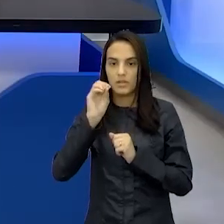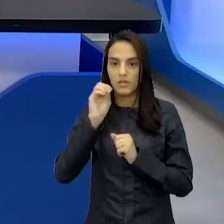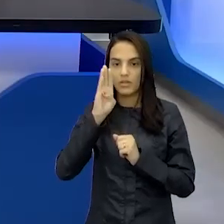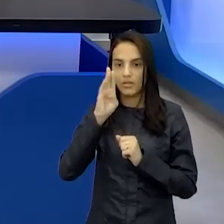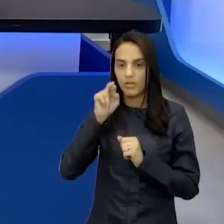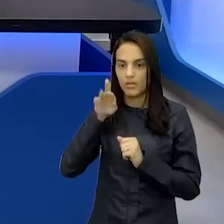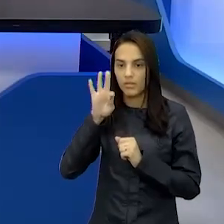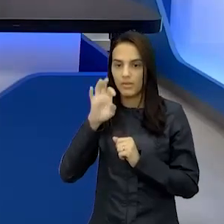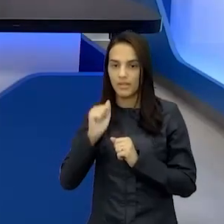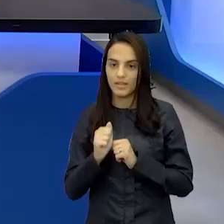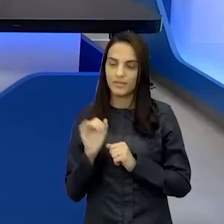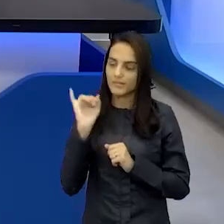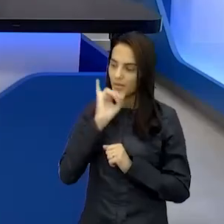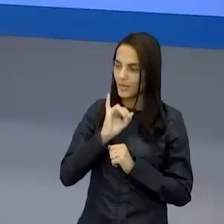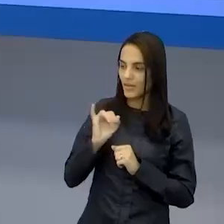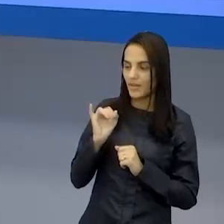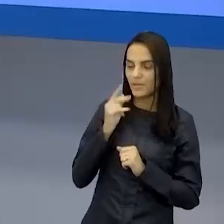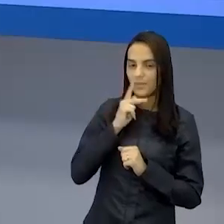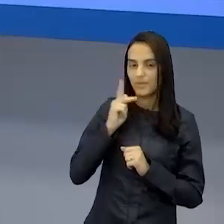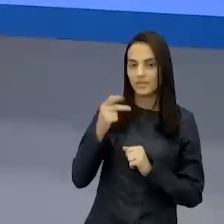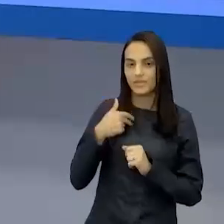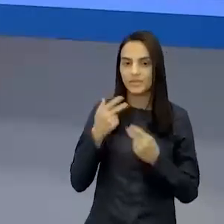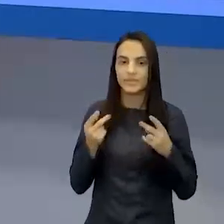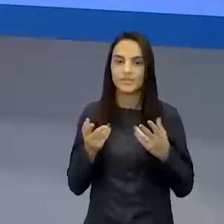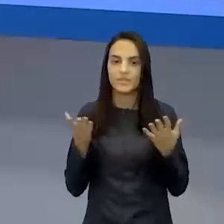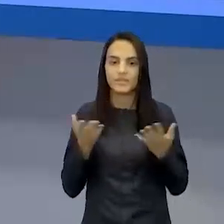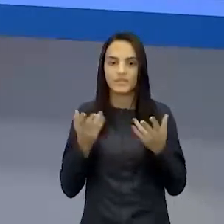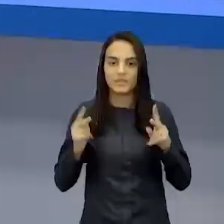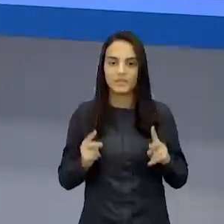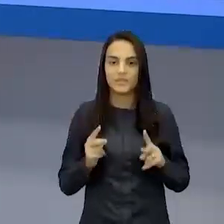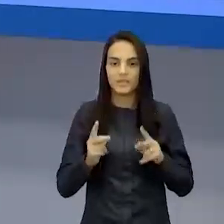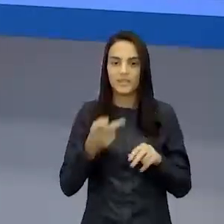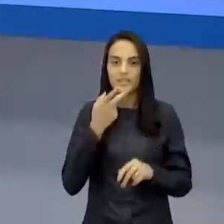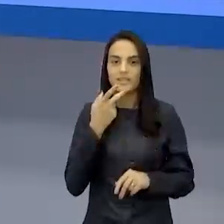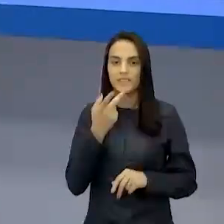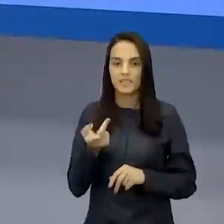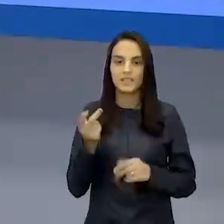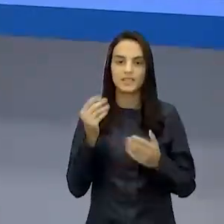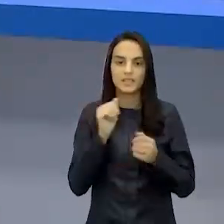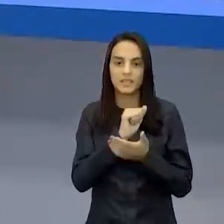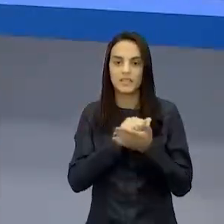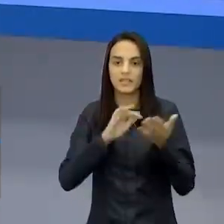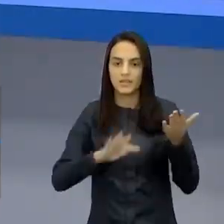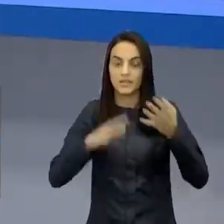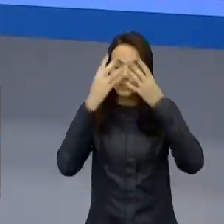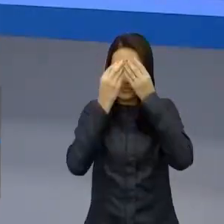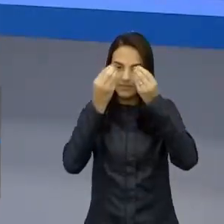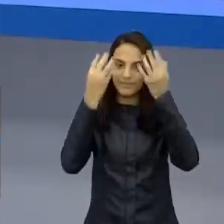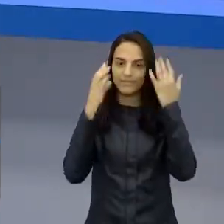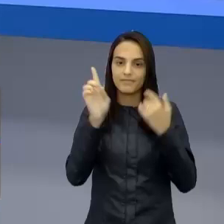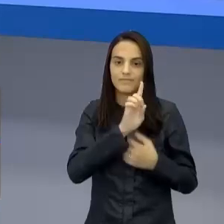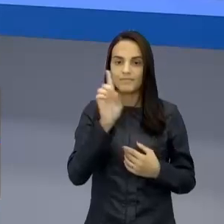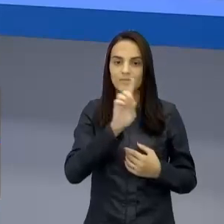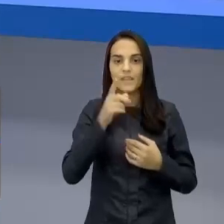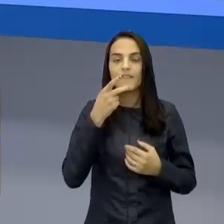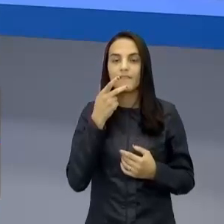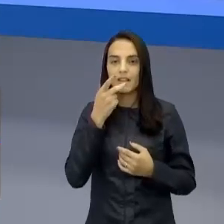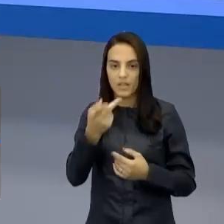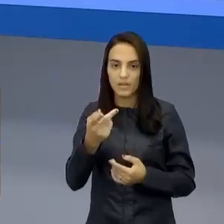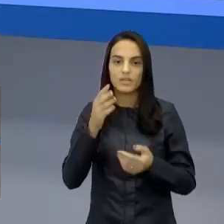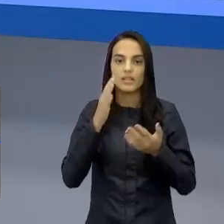Olá, professora. Olá, hoje a gente vai continuar falando de atividade, Então não esqueça, hein? Falou da nossa aula